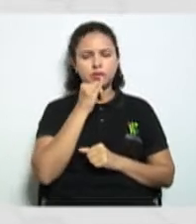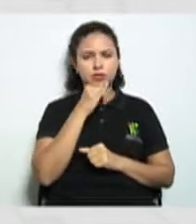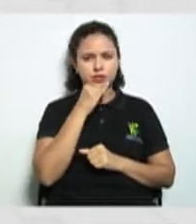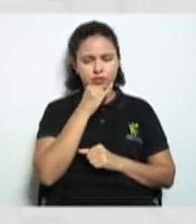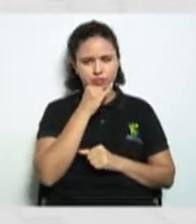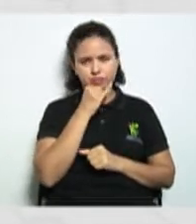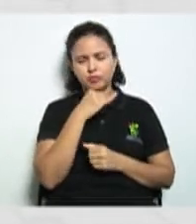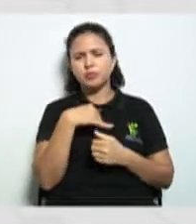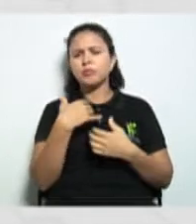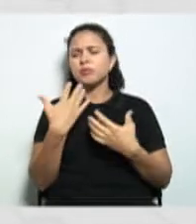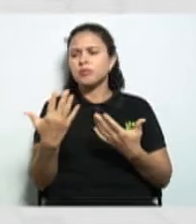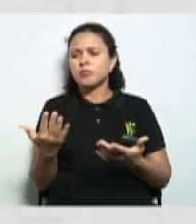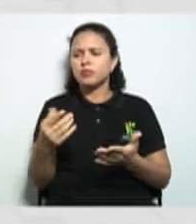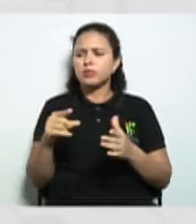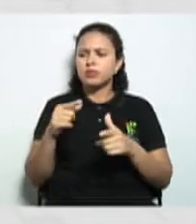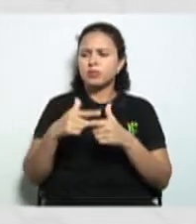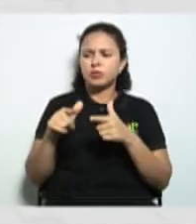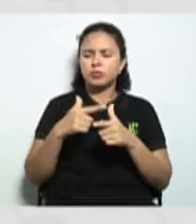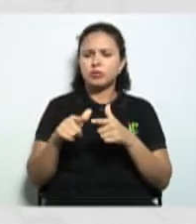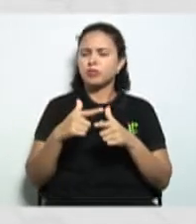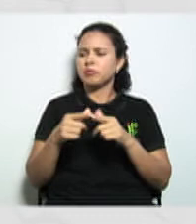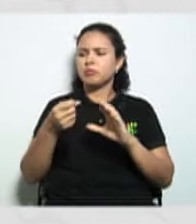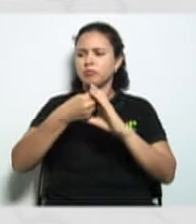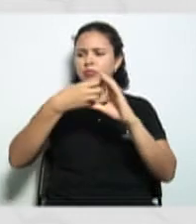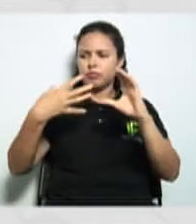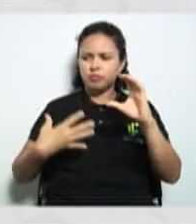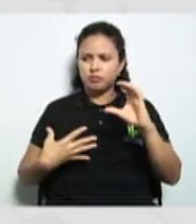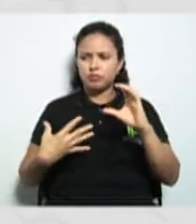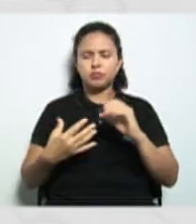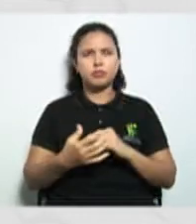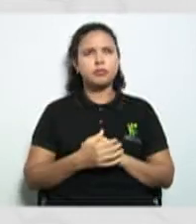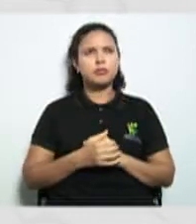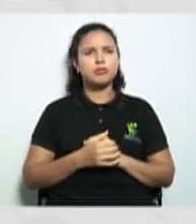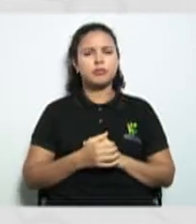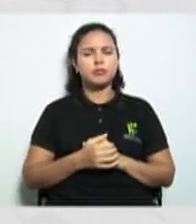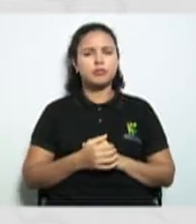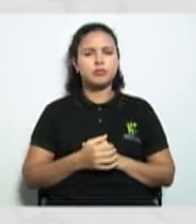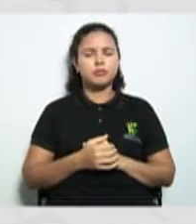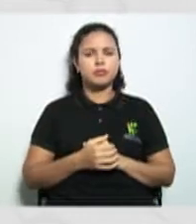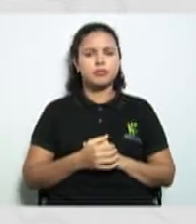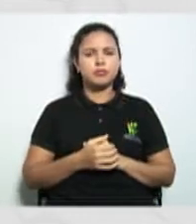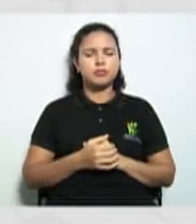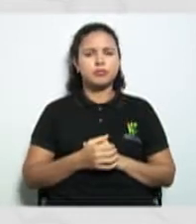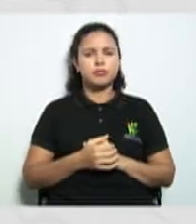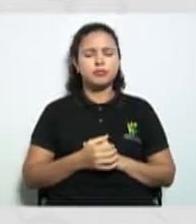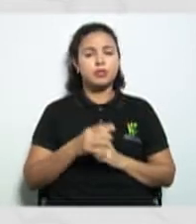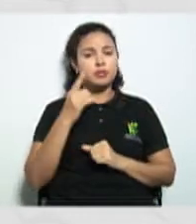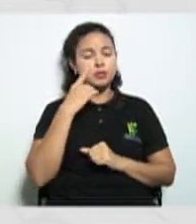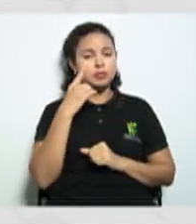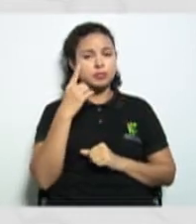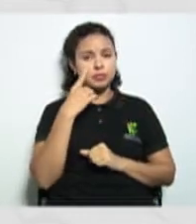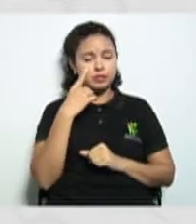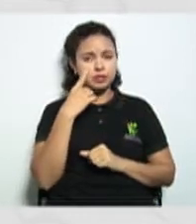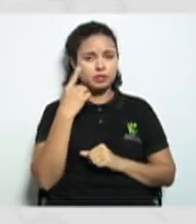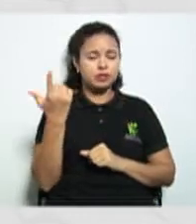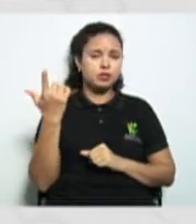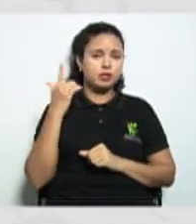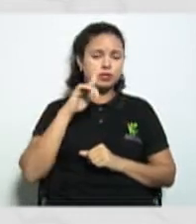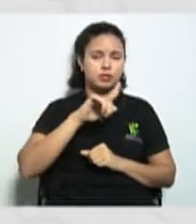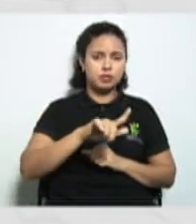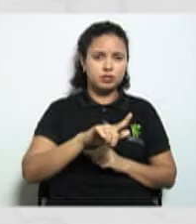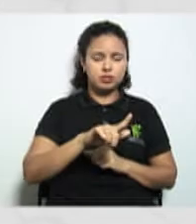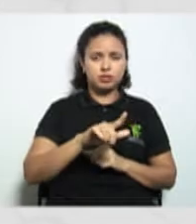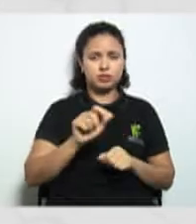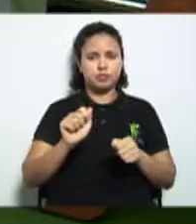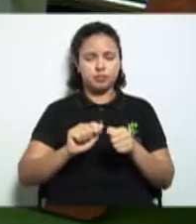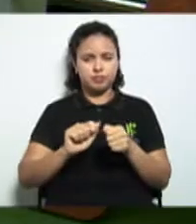essas características? Vamos esperar uma contribuição. Aliás, vamos ver se a gente consegue aqui fazer um